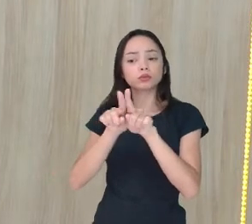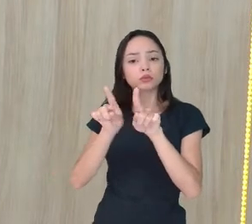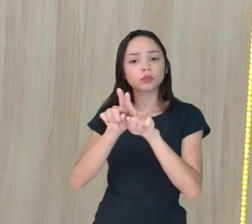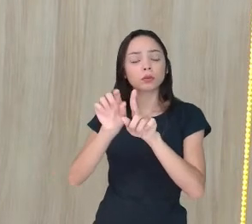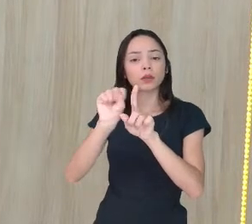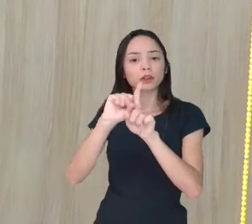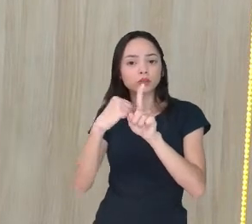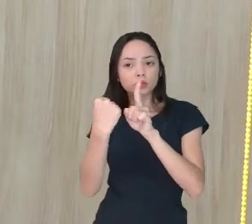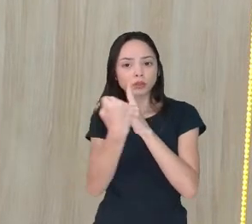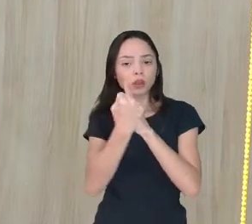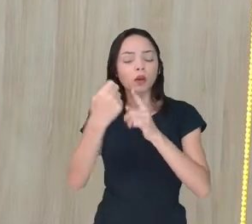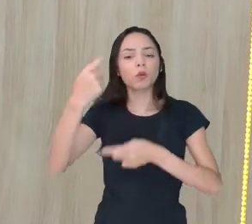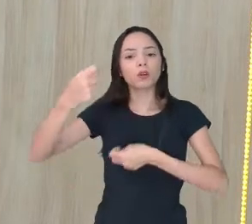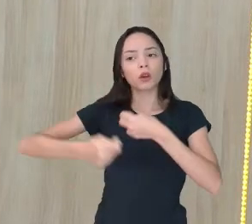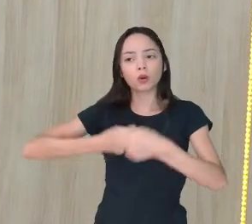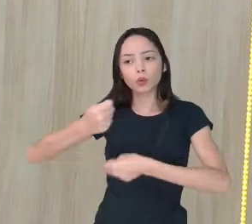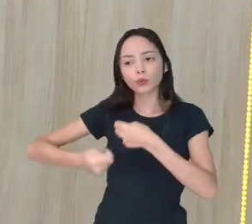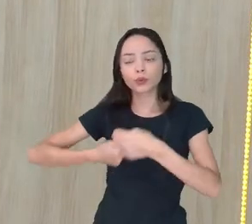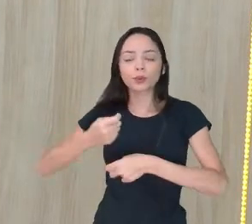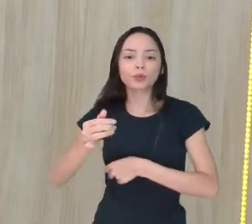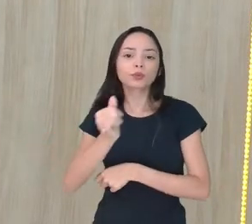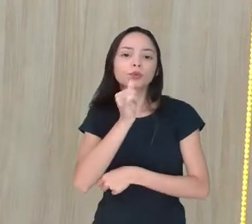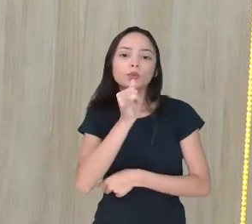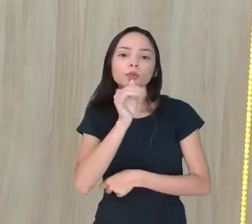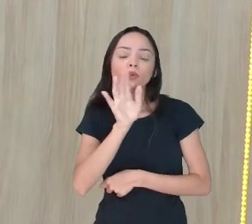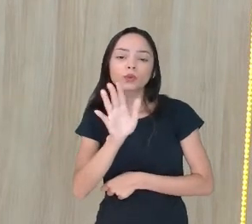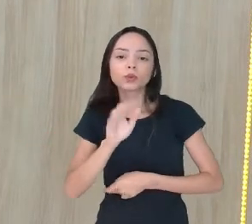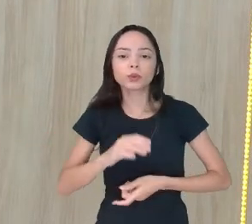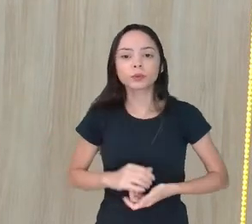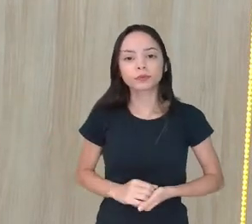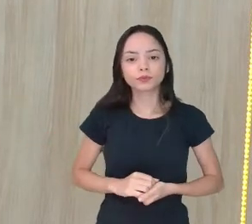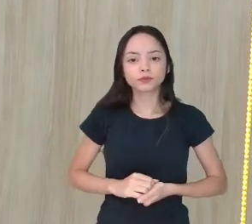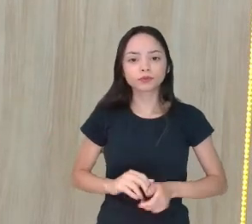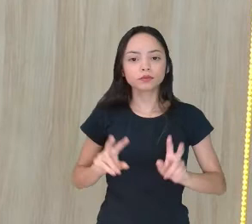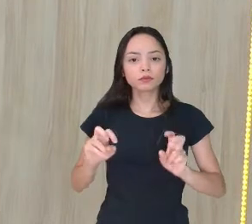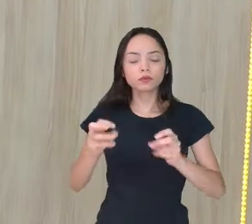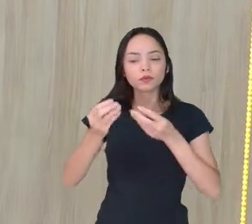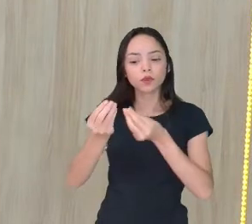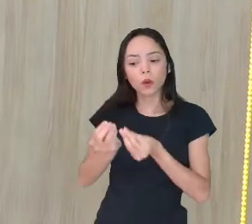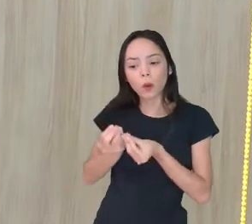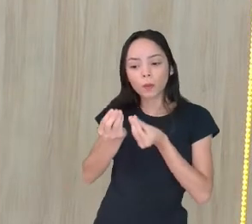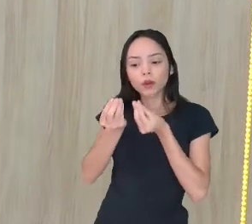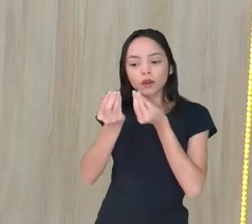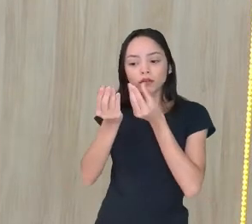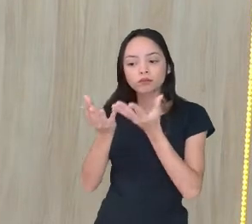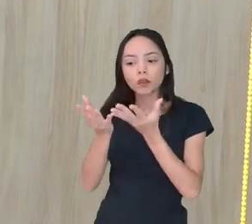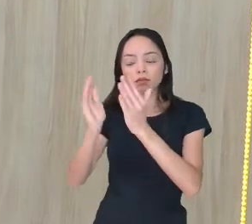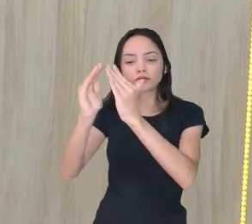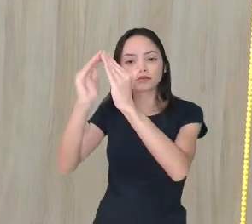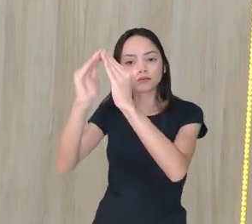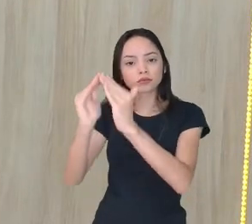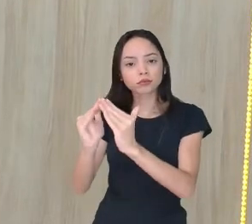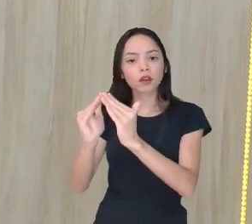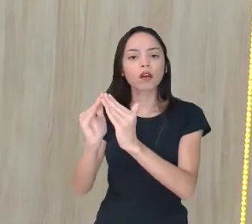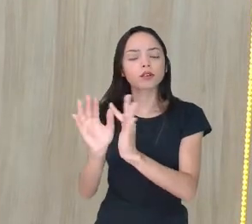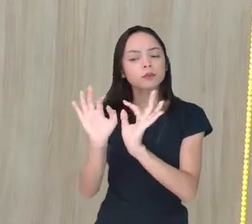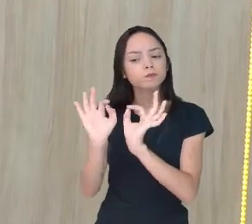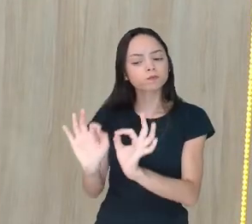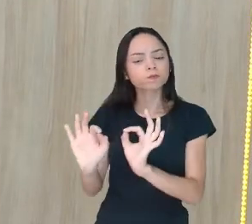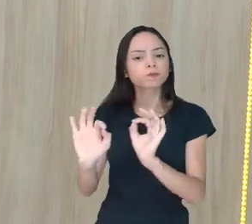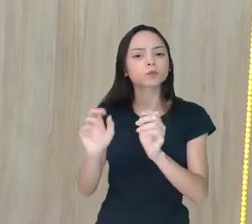e econômicas, como por exemplo a questão do oferecimento, né, de moradia digna para toda